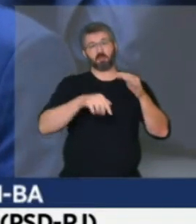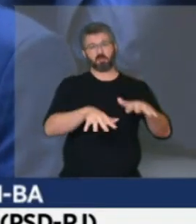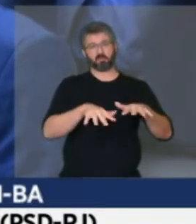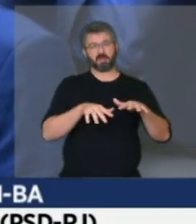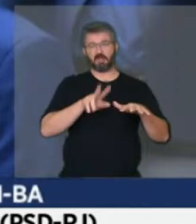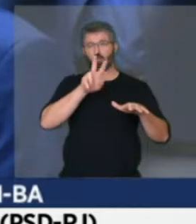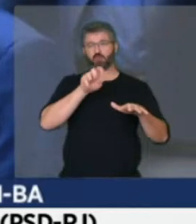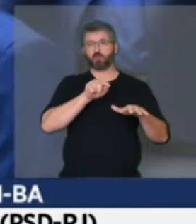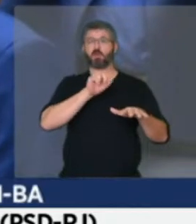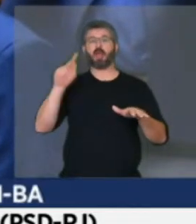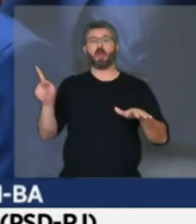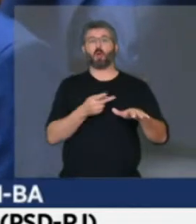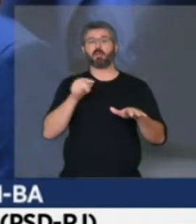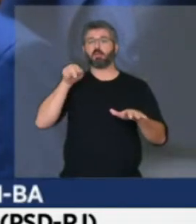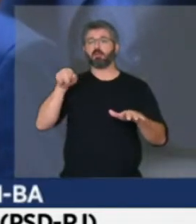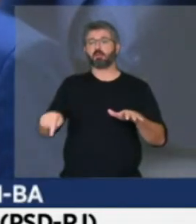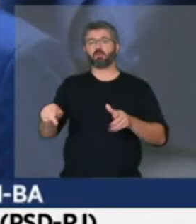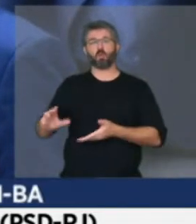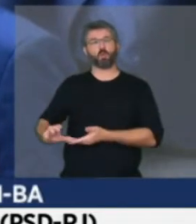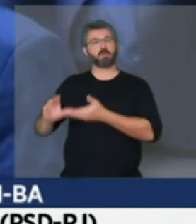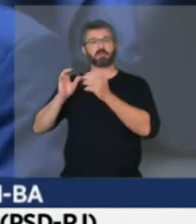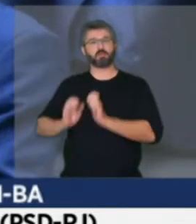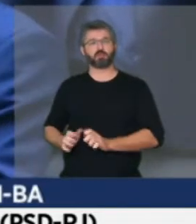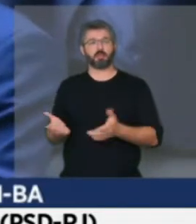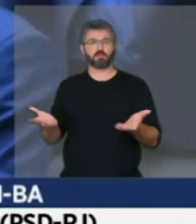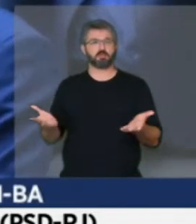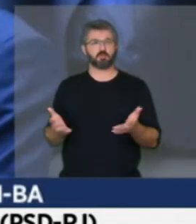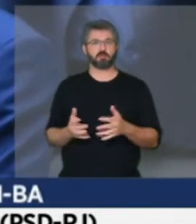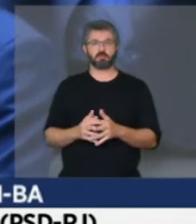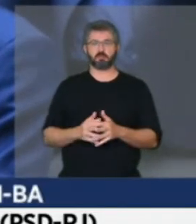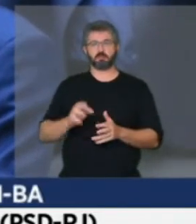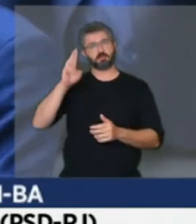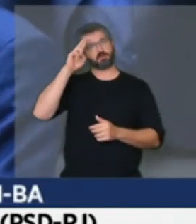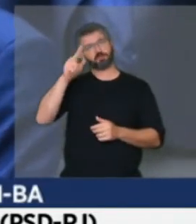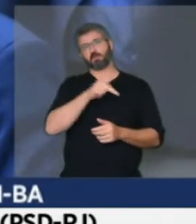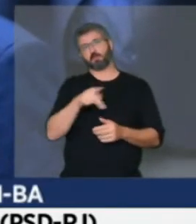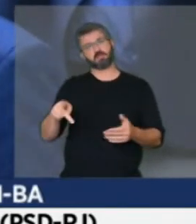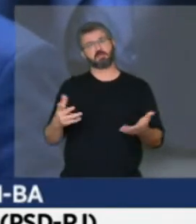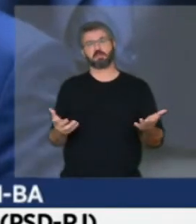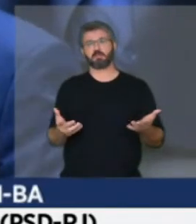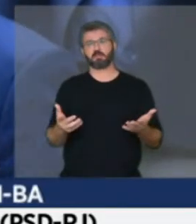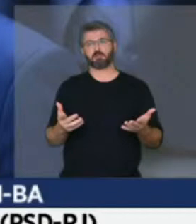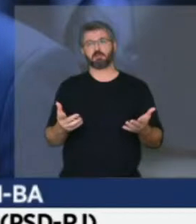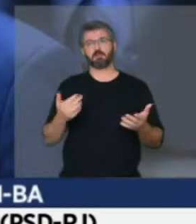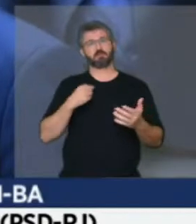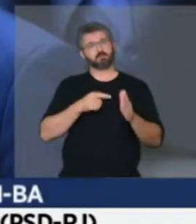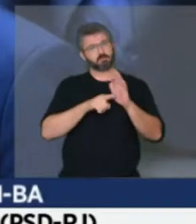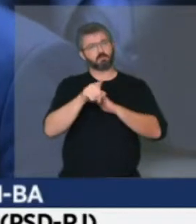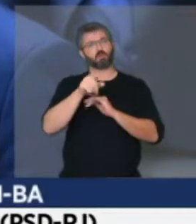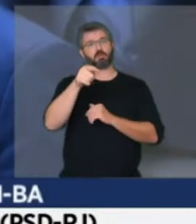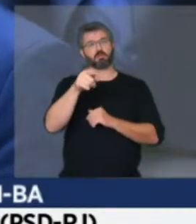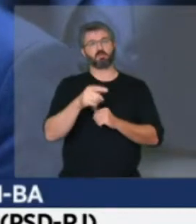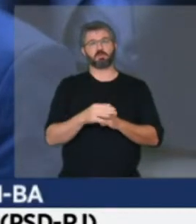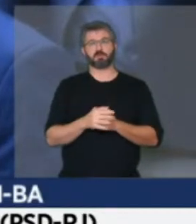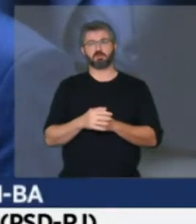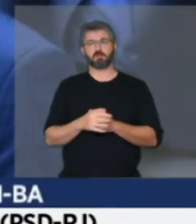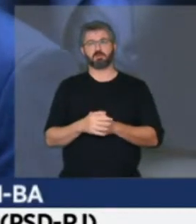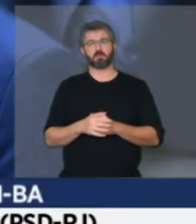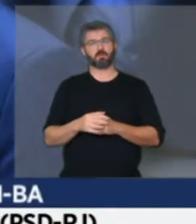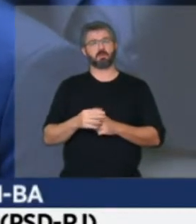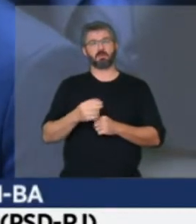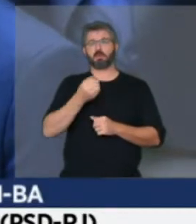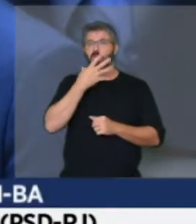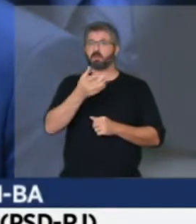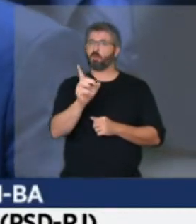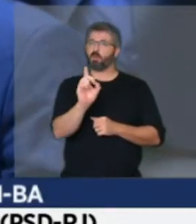retomar os entendimentos consagrados no âmbito dessa casa. Senhor presidente, eu quero ponderar a Vossa Excelência que não é